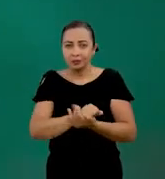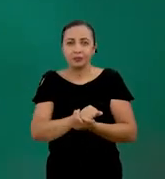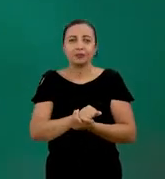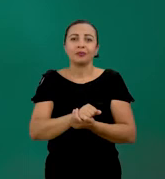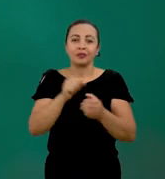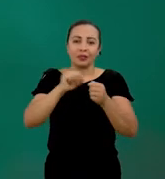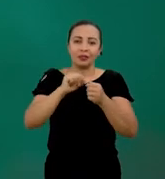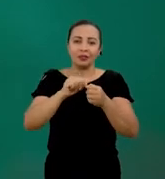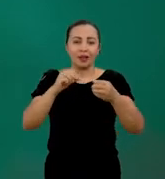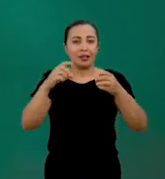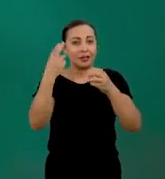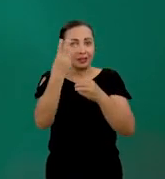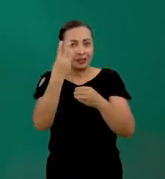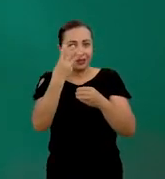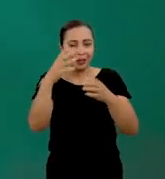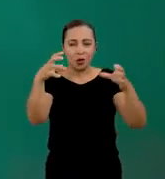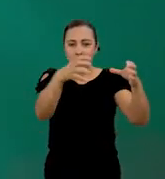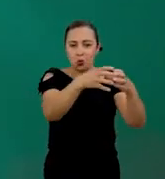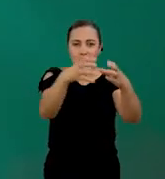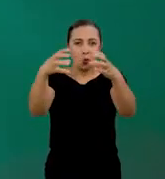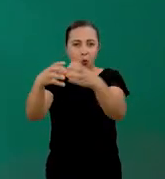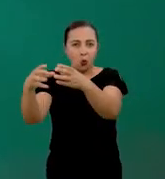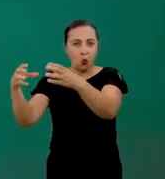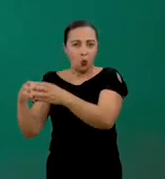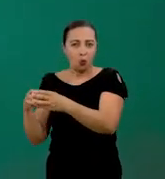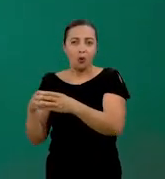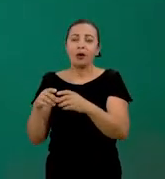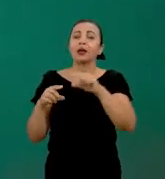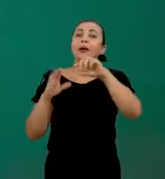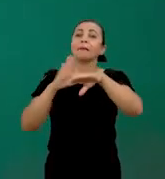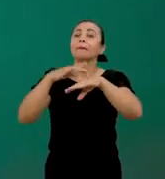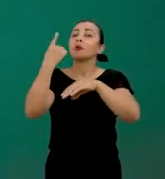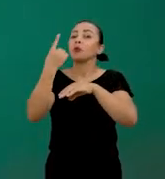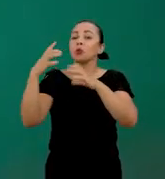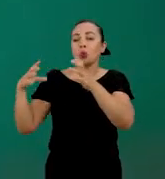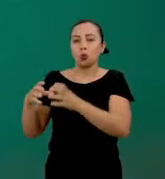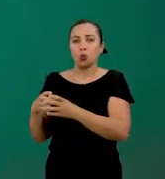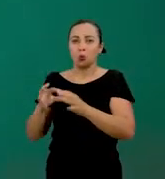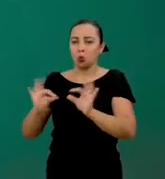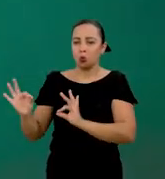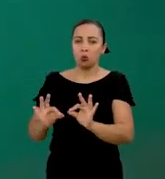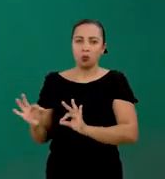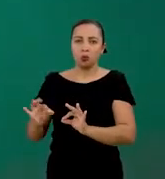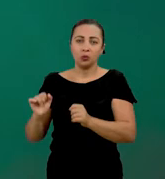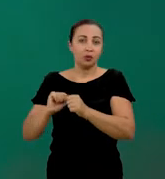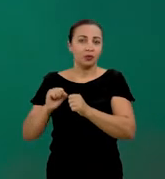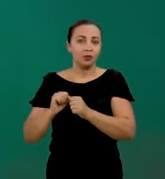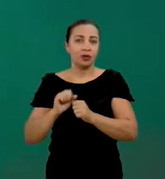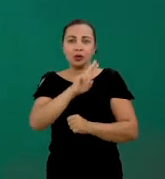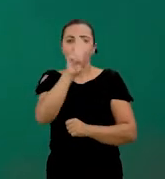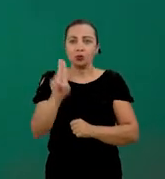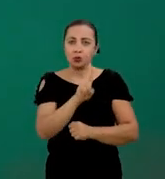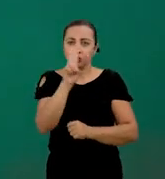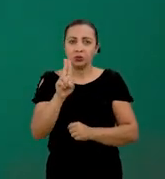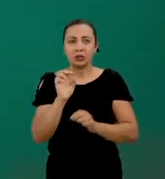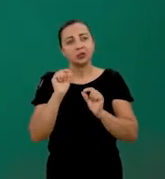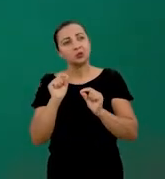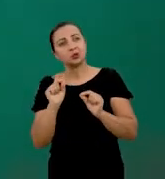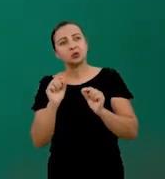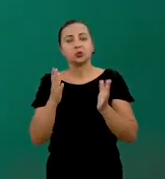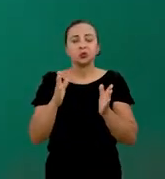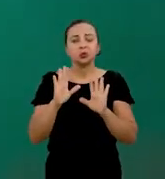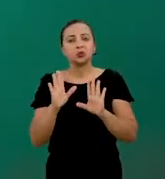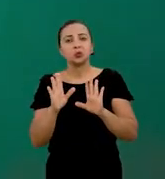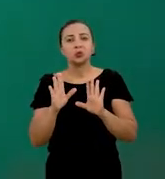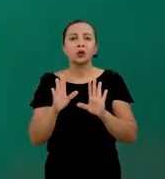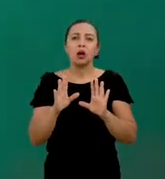três grupos e um grupo-controle fizemos a utilização de diferentes tratamentos